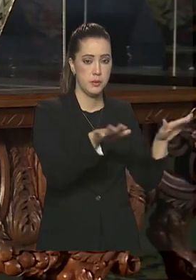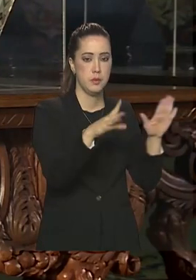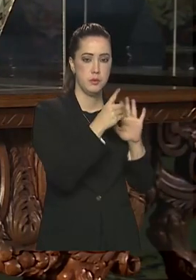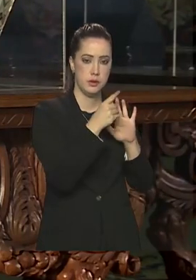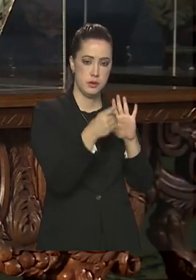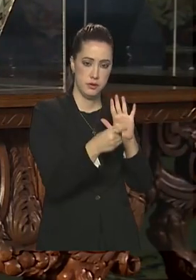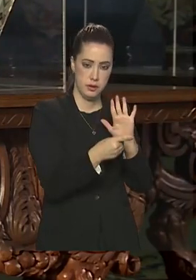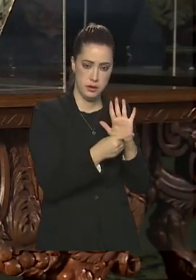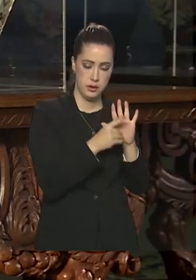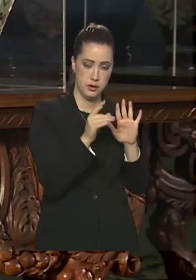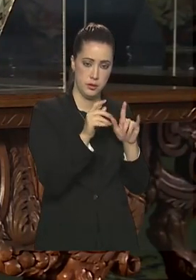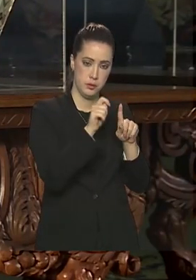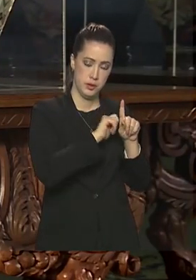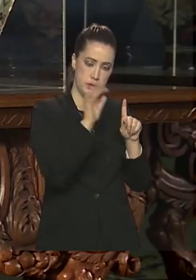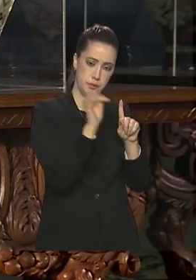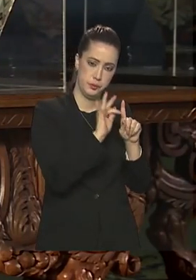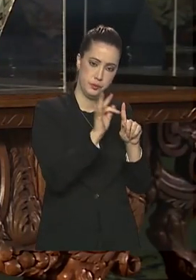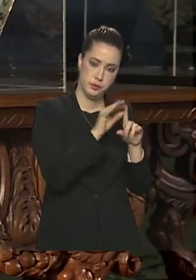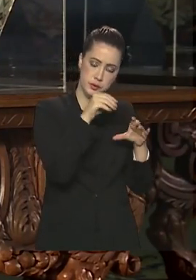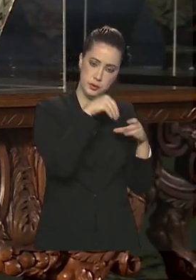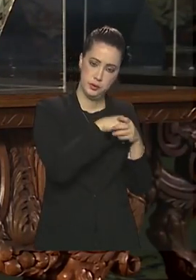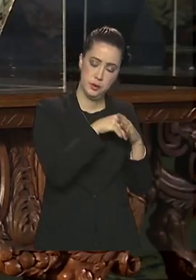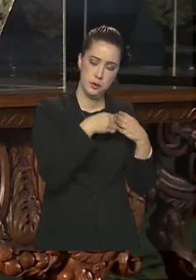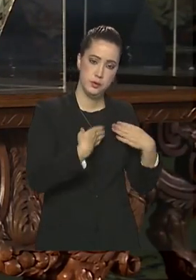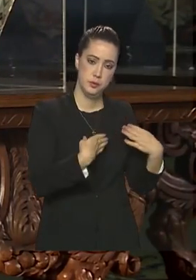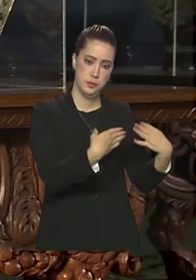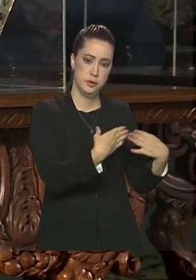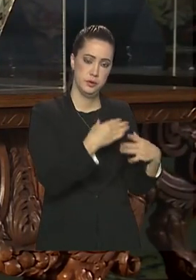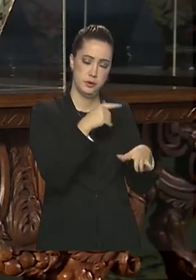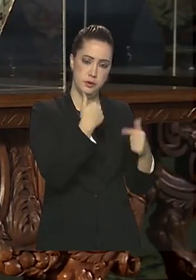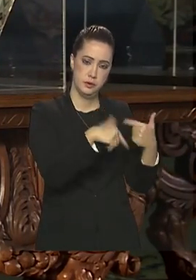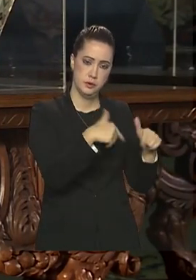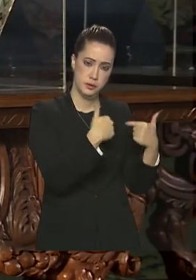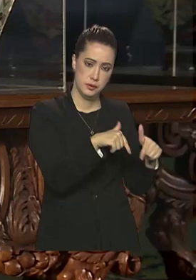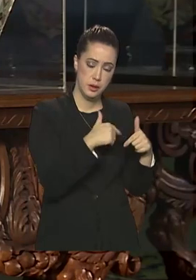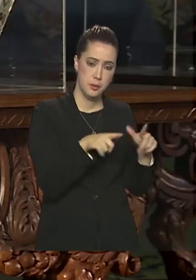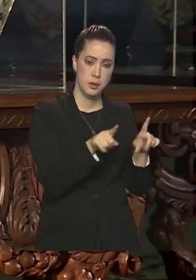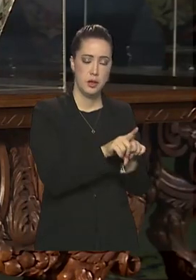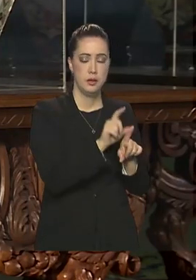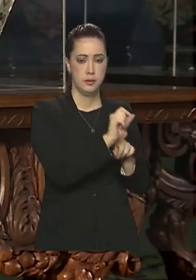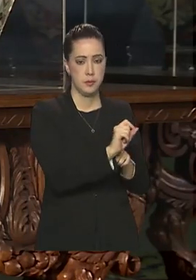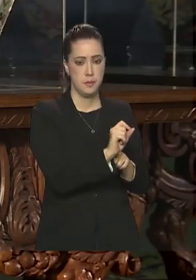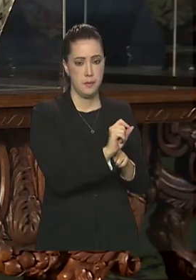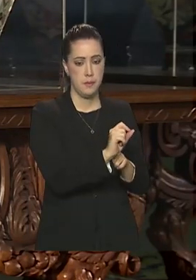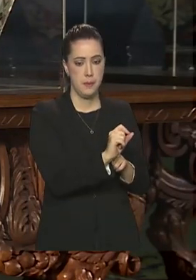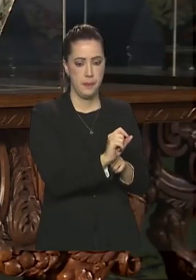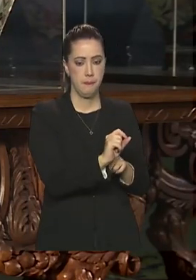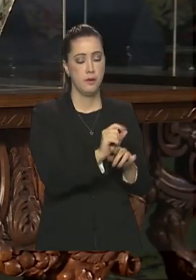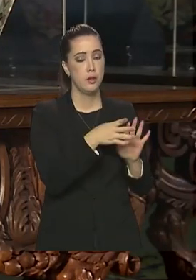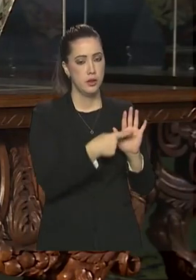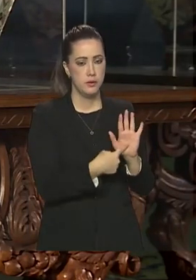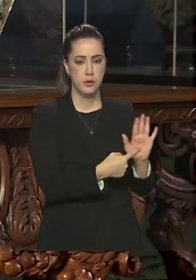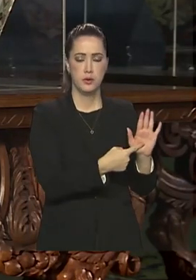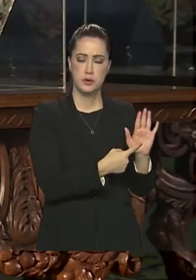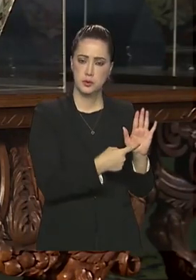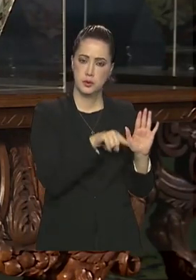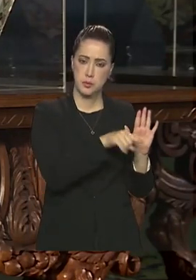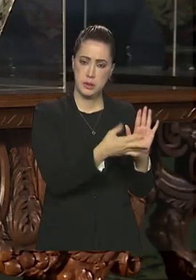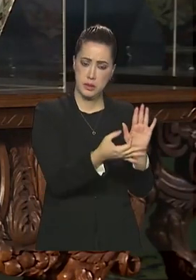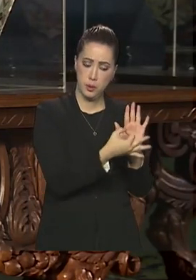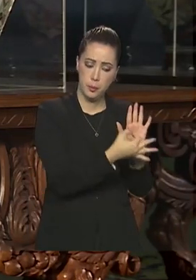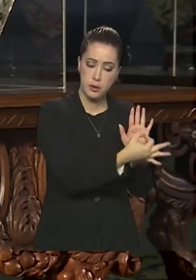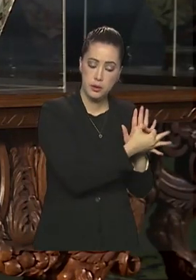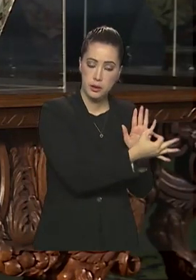em fevereiro, nós dentro do Ministério estruturamos o manual de operacionalização, que foi colocado em consulta pública e publicado em